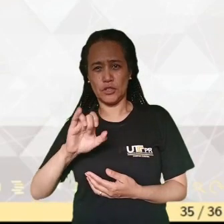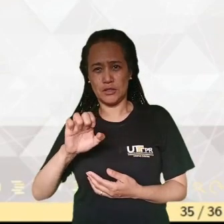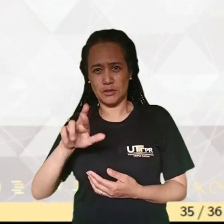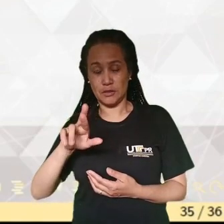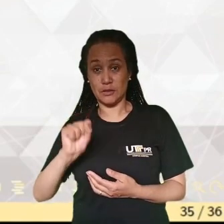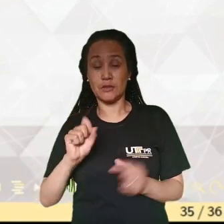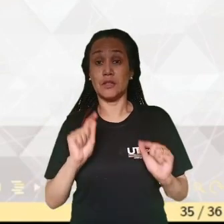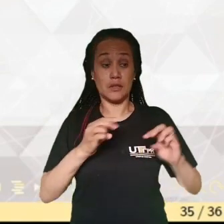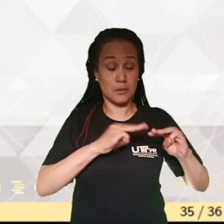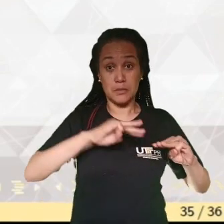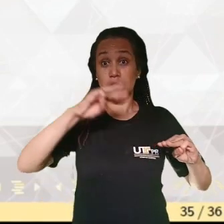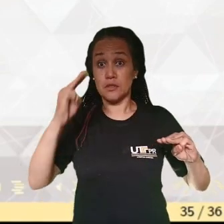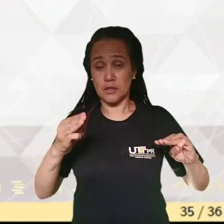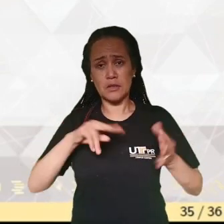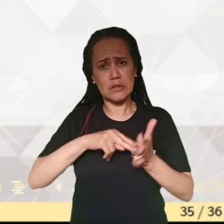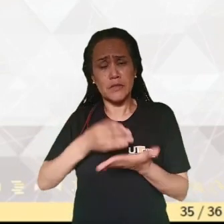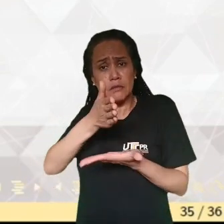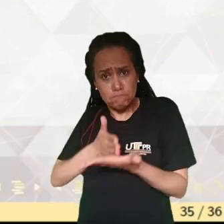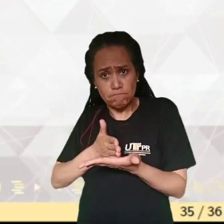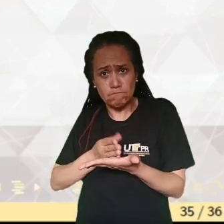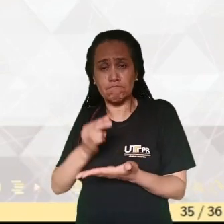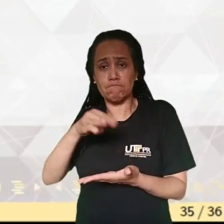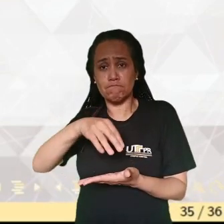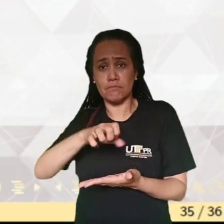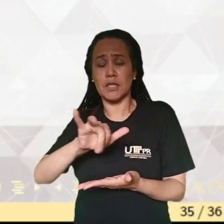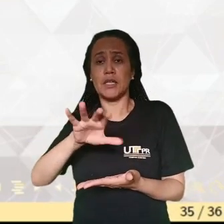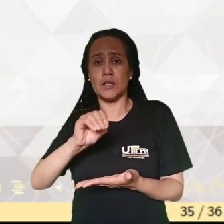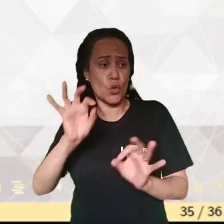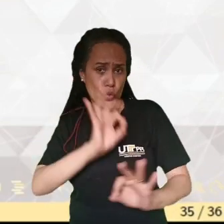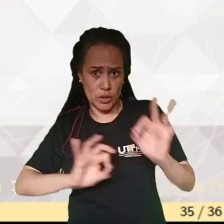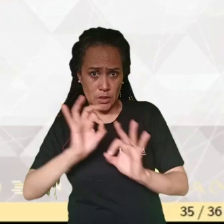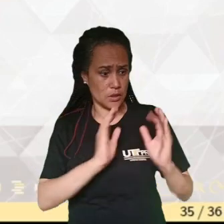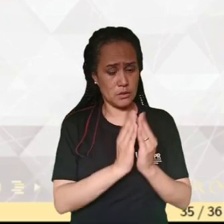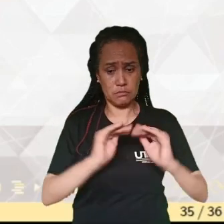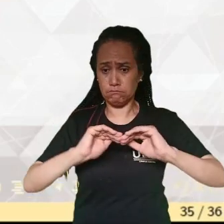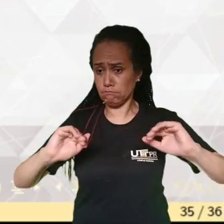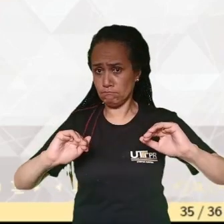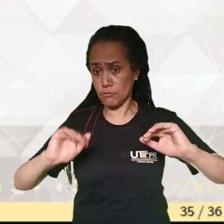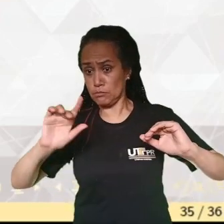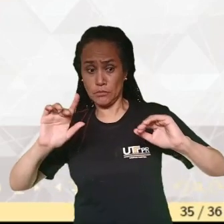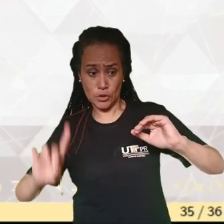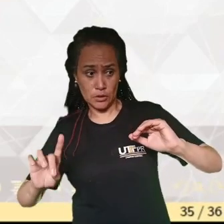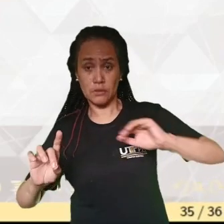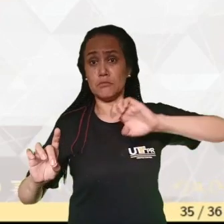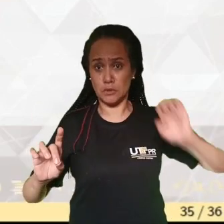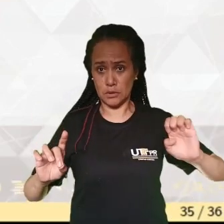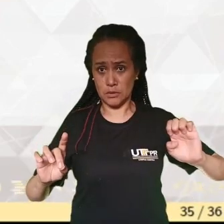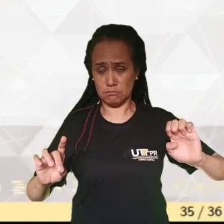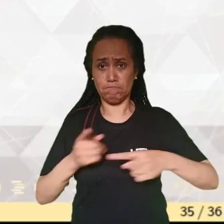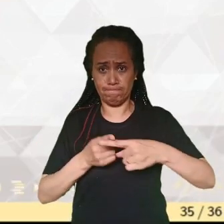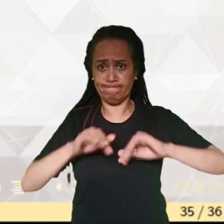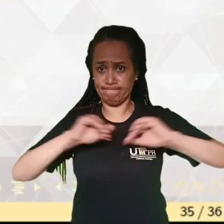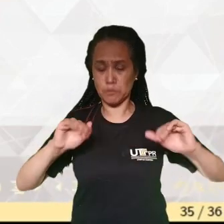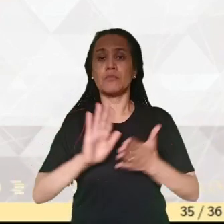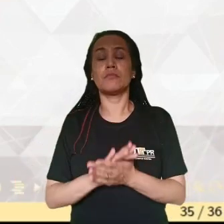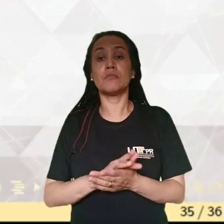a outliers. A mediana é o elemento do meio, aquele que, em organizado no rol, separa metade da direita e metade da